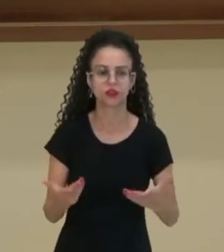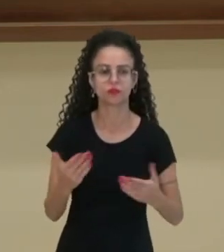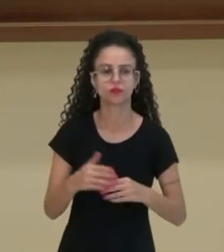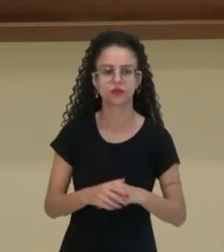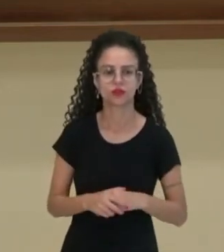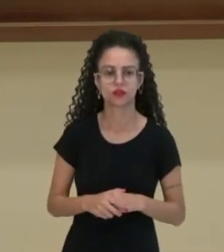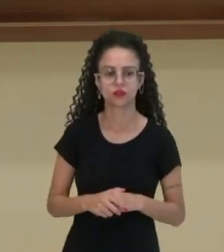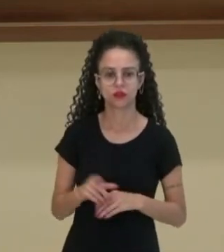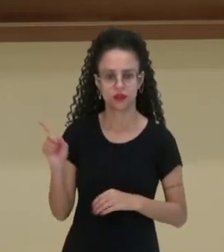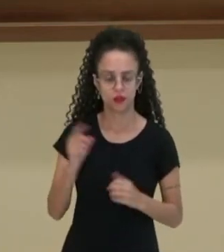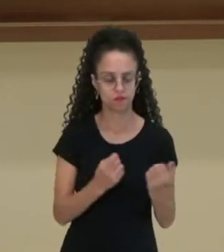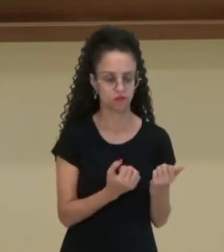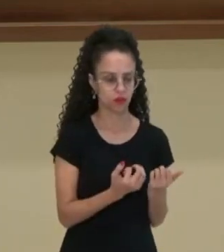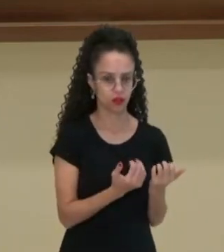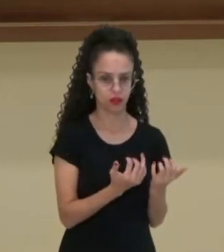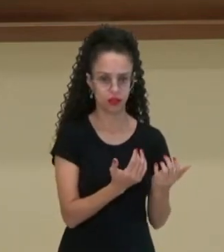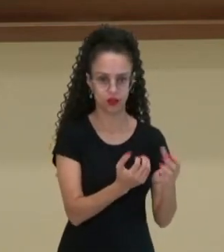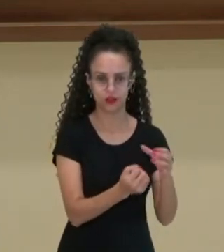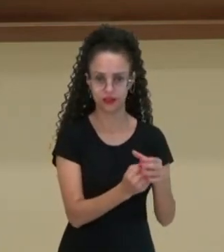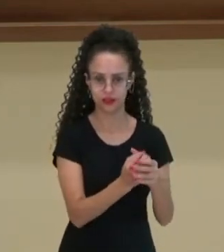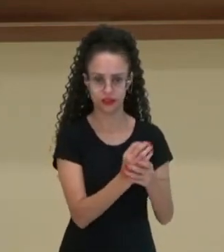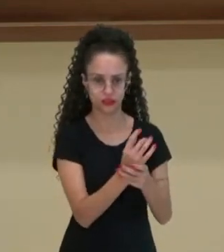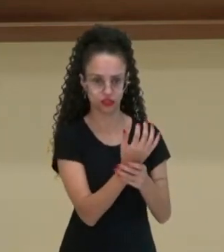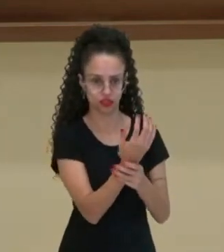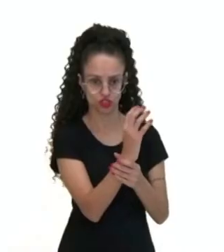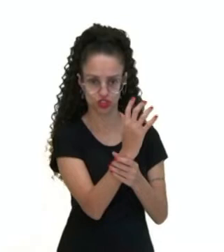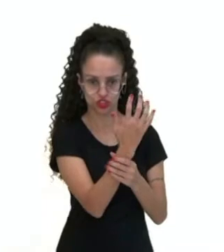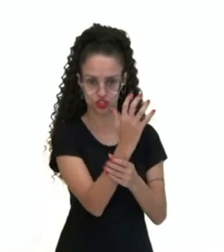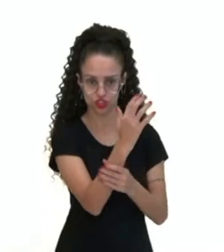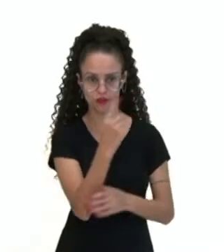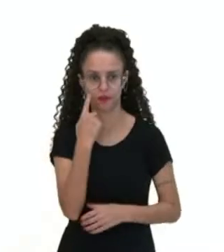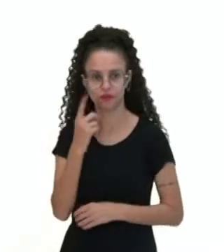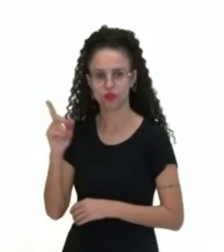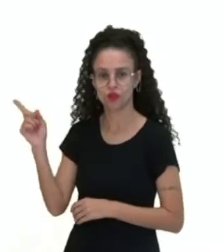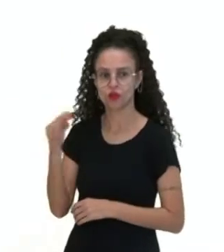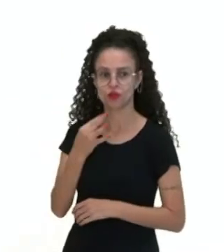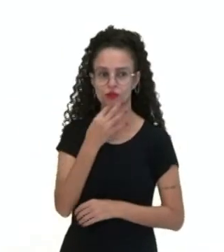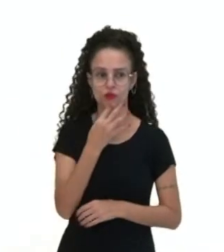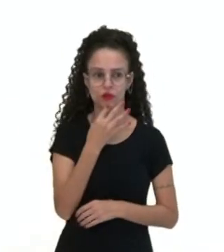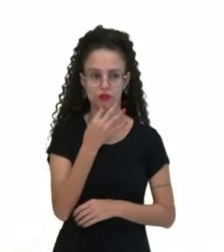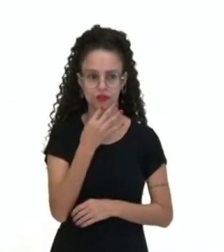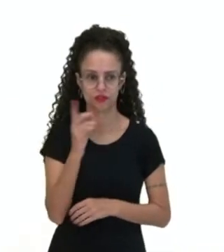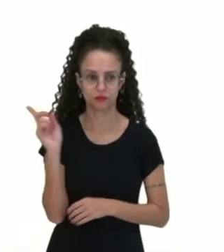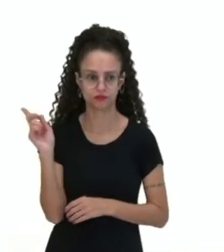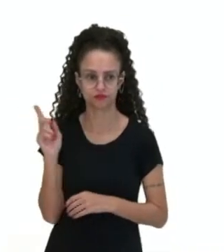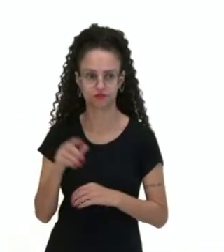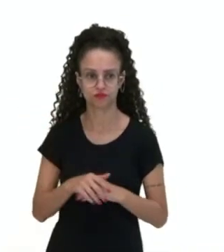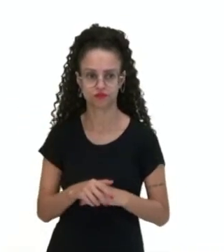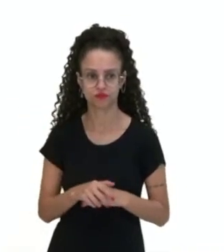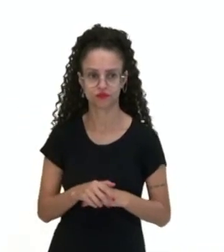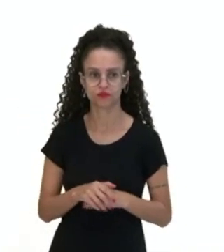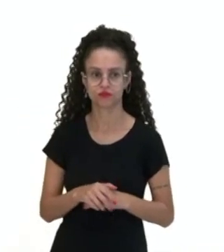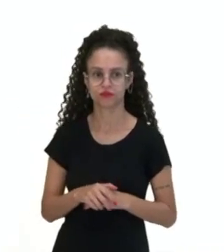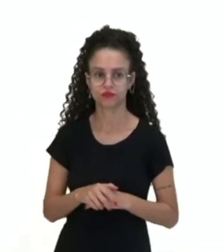temos essa plantinha. Vem cá observar comigo, então. Vamos conhecer os componentes da cadeia alimentar. Nós temos